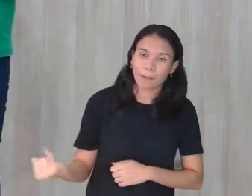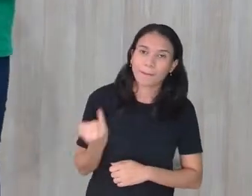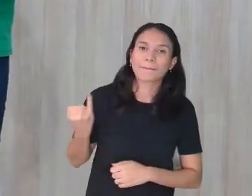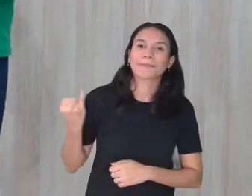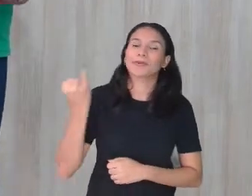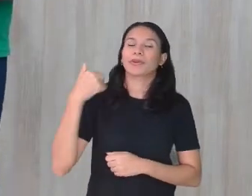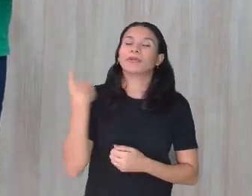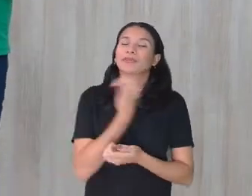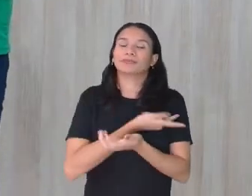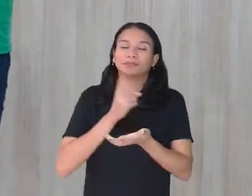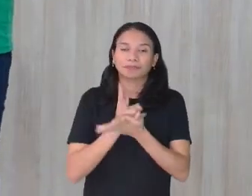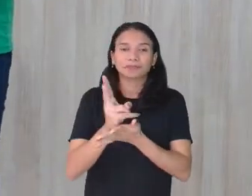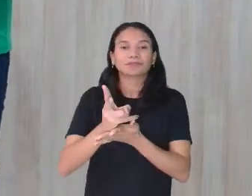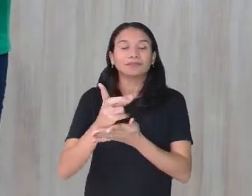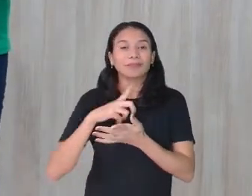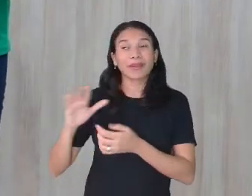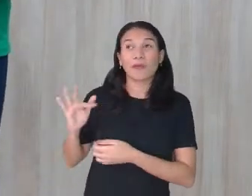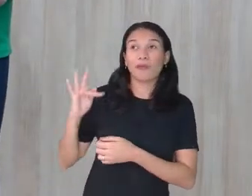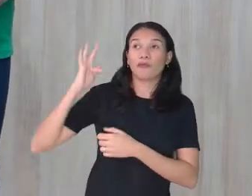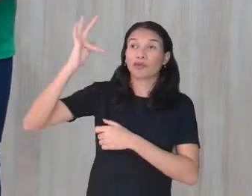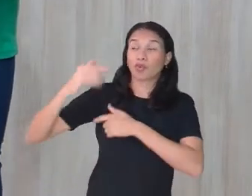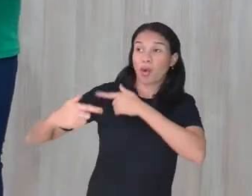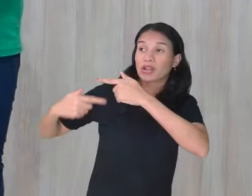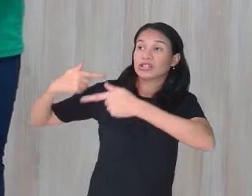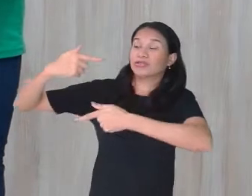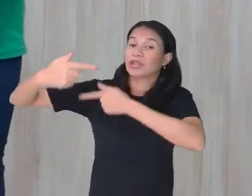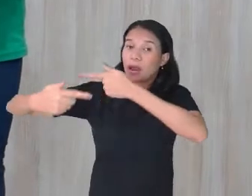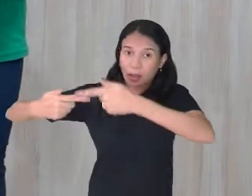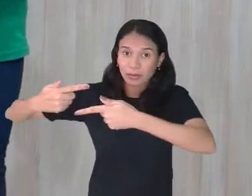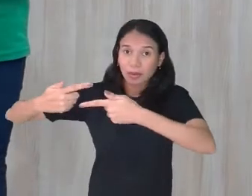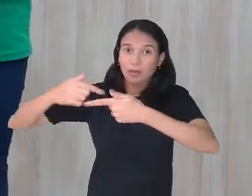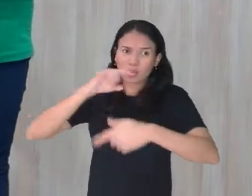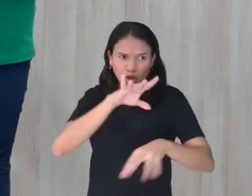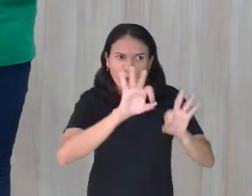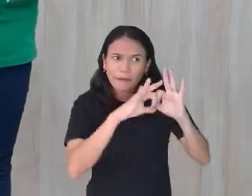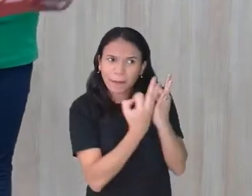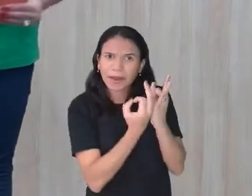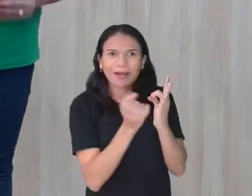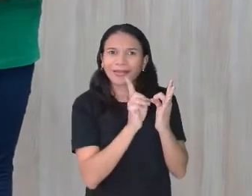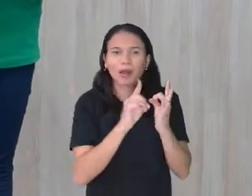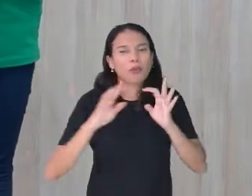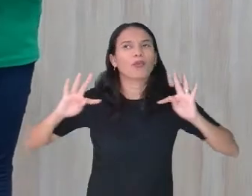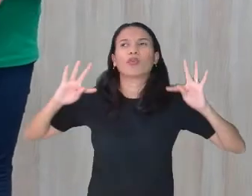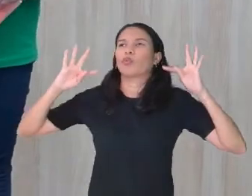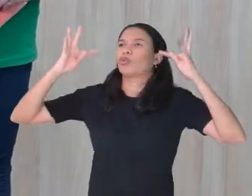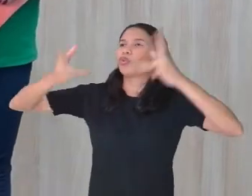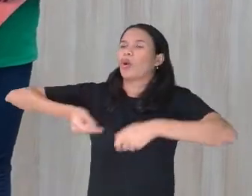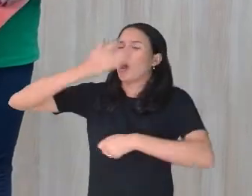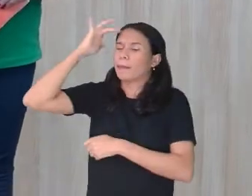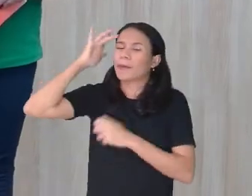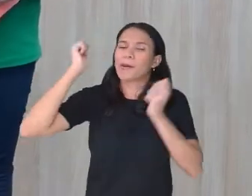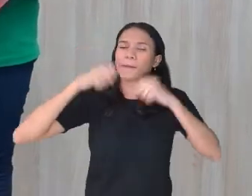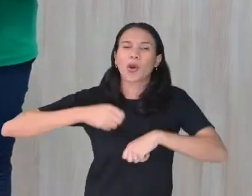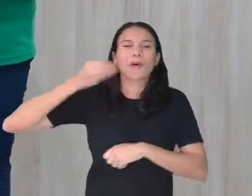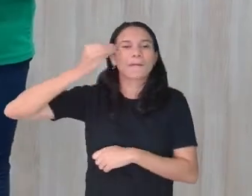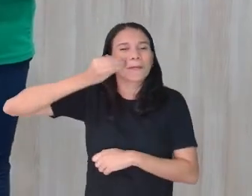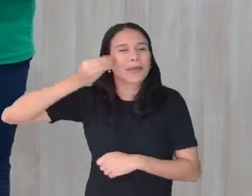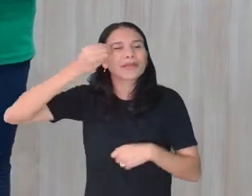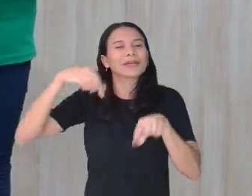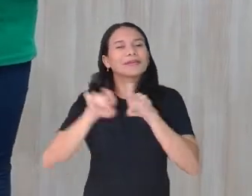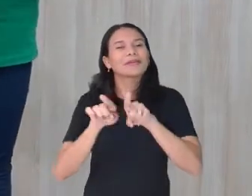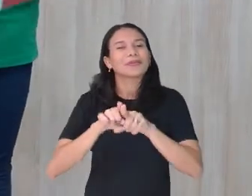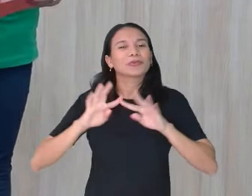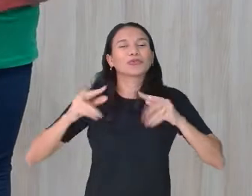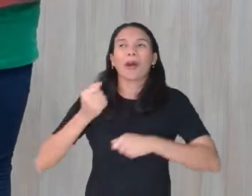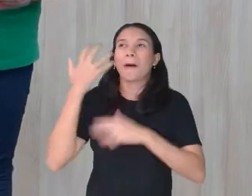gente vai manter para que as próximas gerações, não só a família, mas com todos, né, possam, vamos dizer, usufruir de